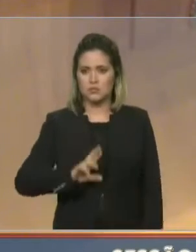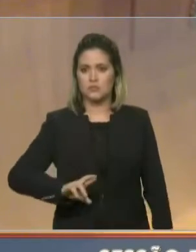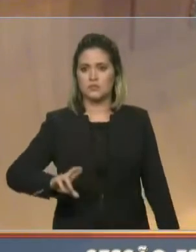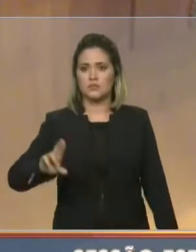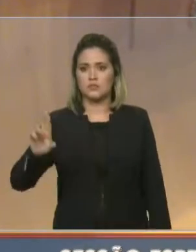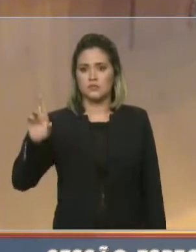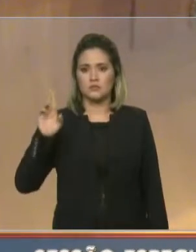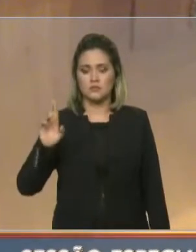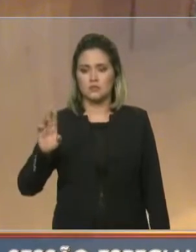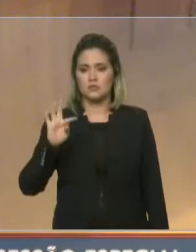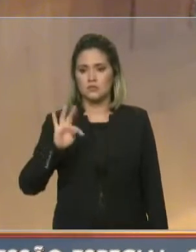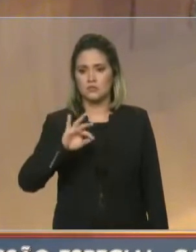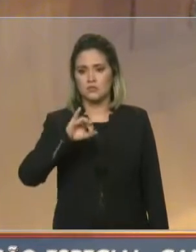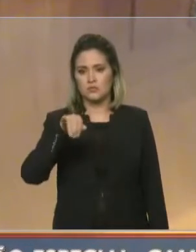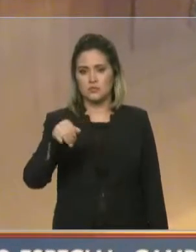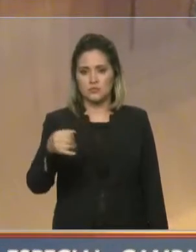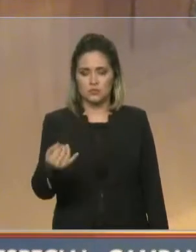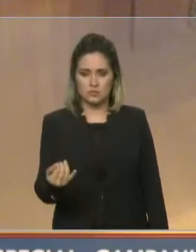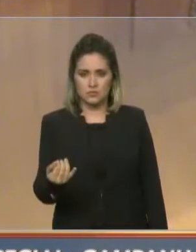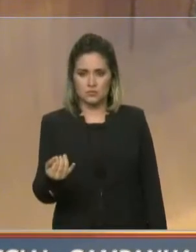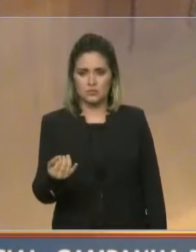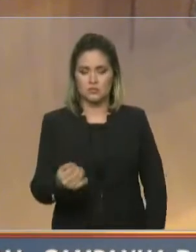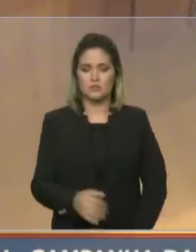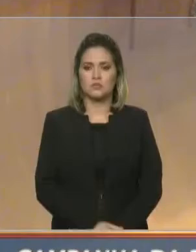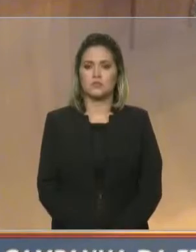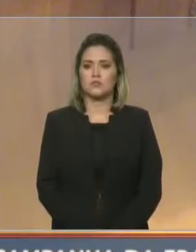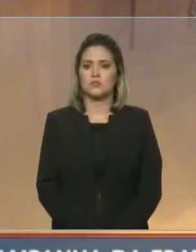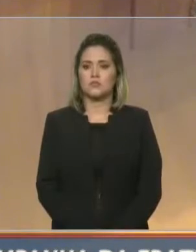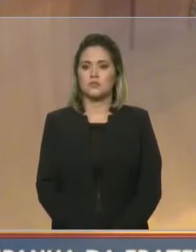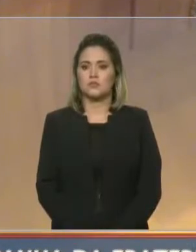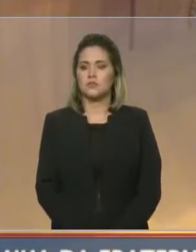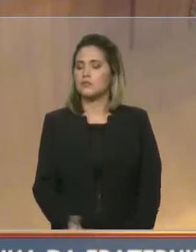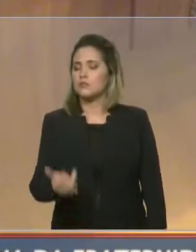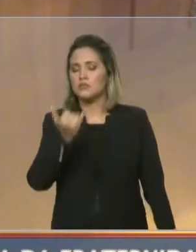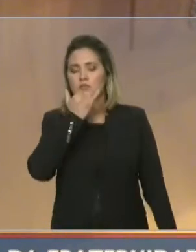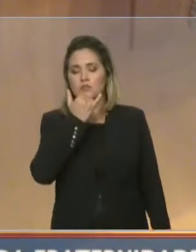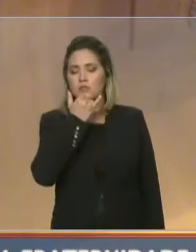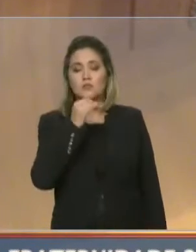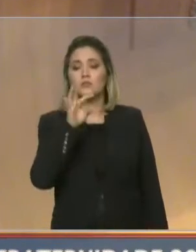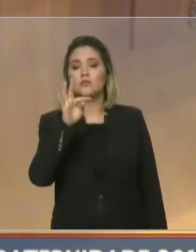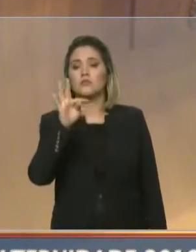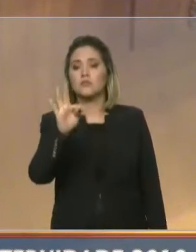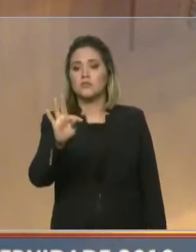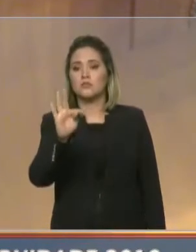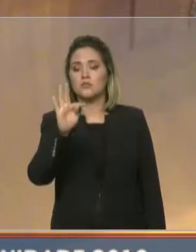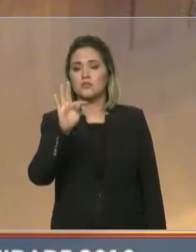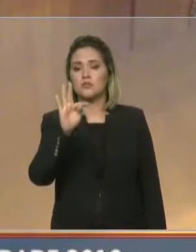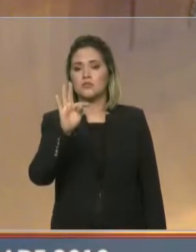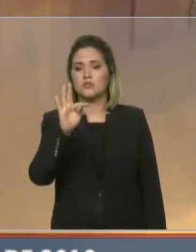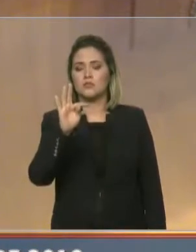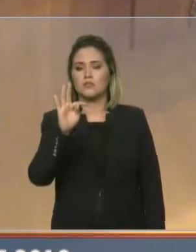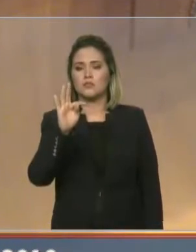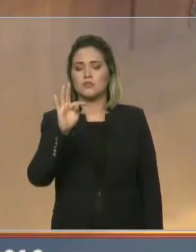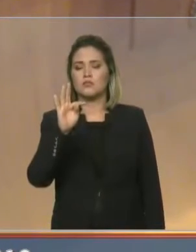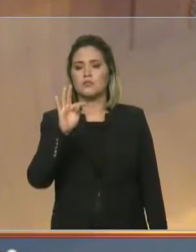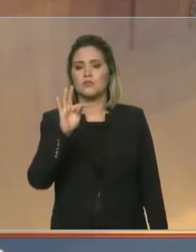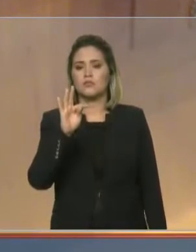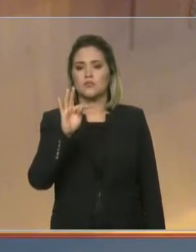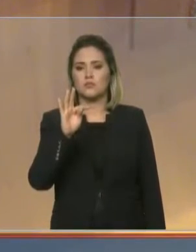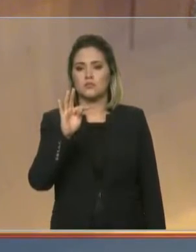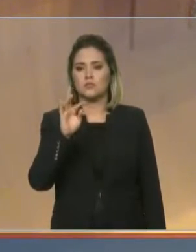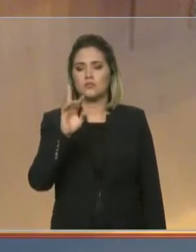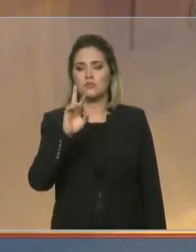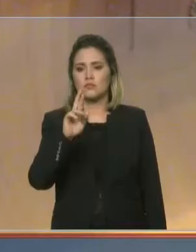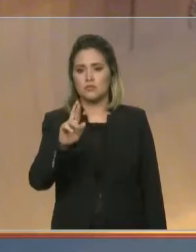Regional Eleitoral do Maranhão. Eu, inclusive, fiz questão de convidar pessoalmente o desembargador Cleones, que